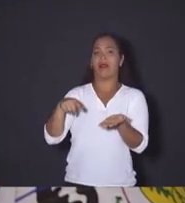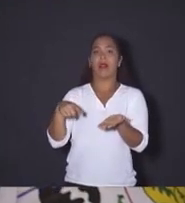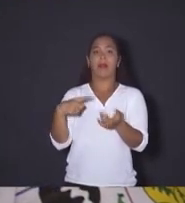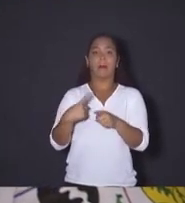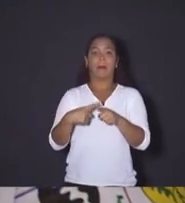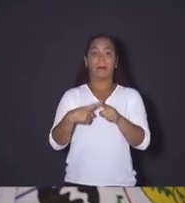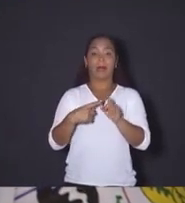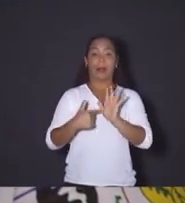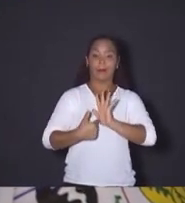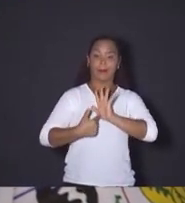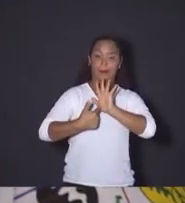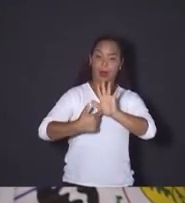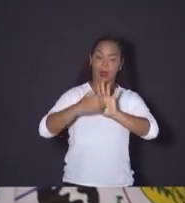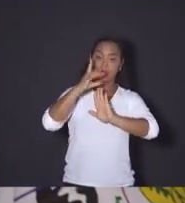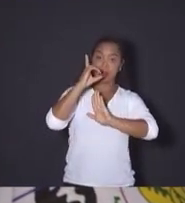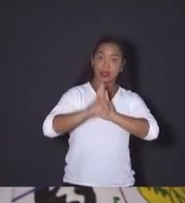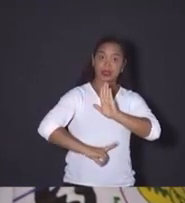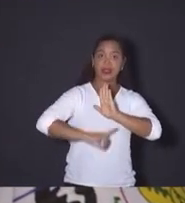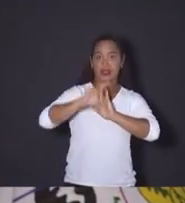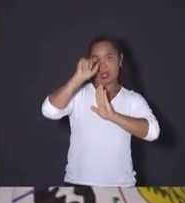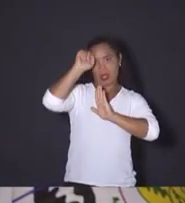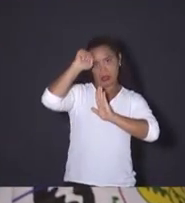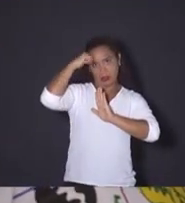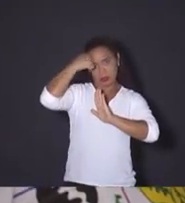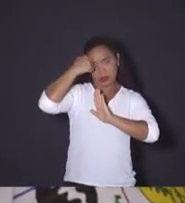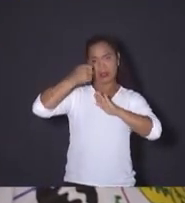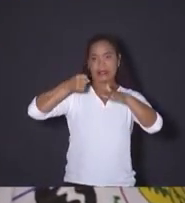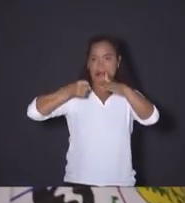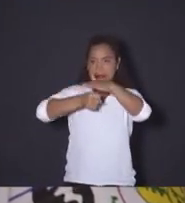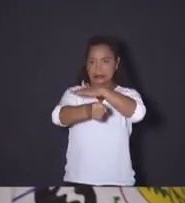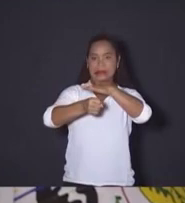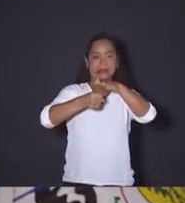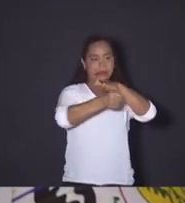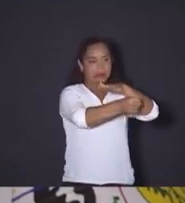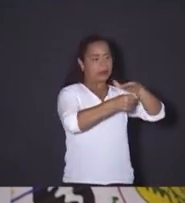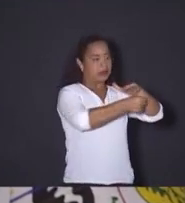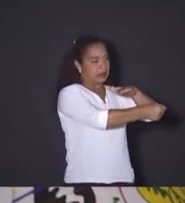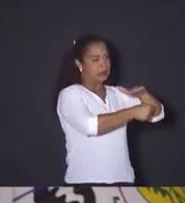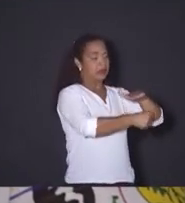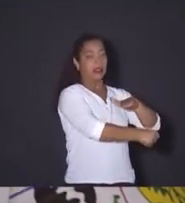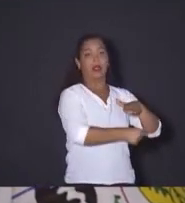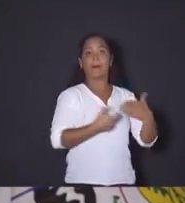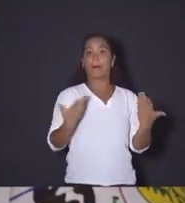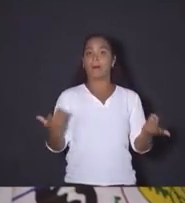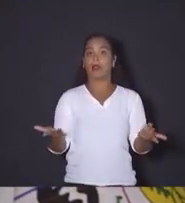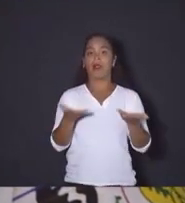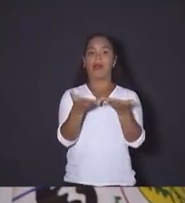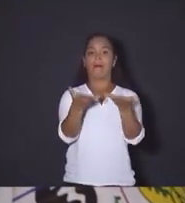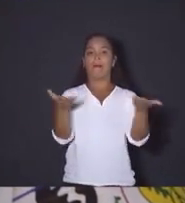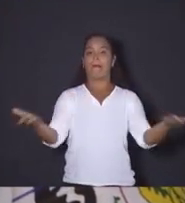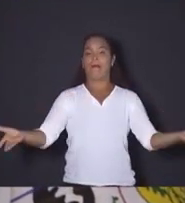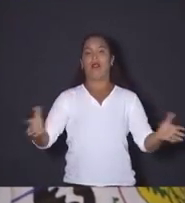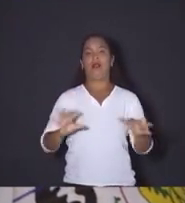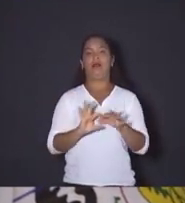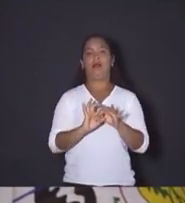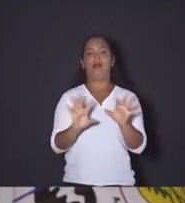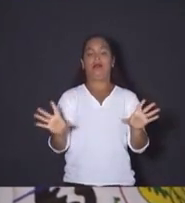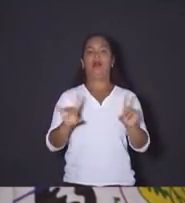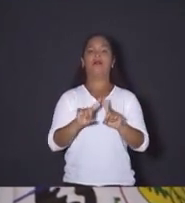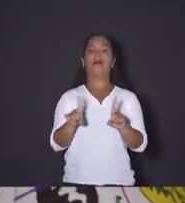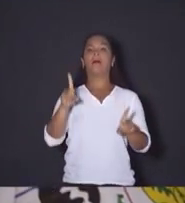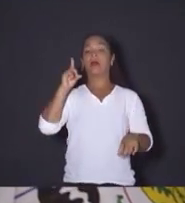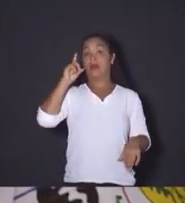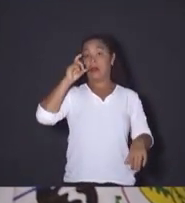direito de estar no espaço que é do ser humano que é pra todos né mas é muito difícil ea gente